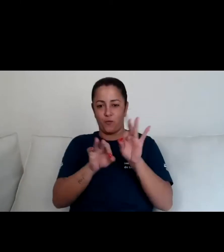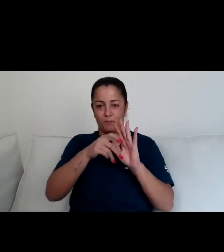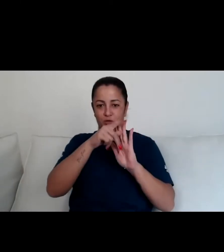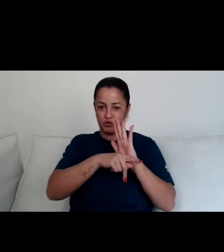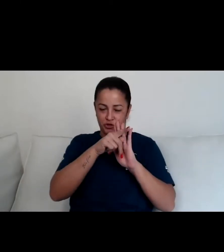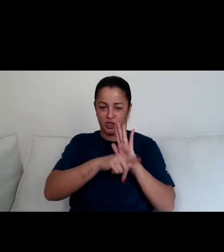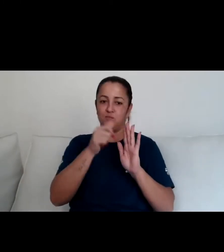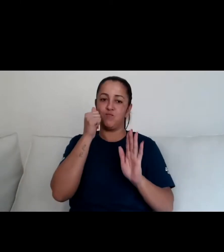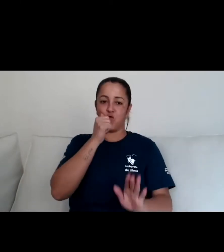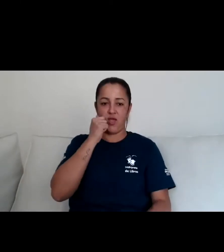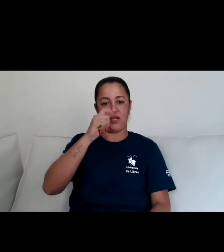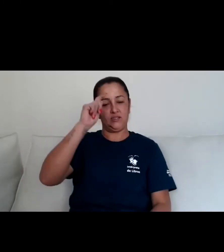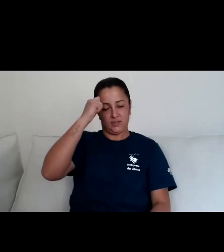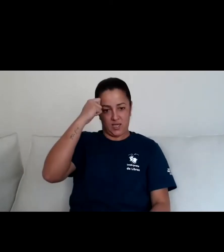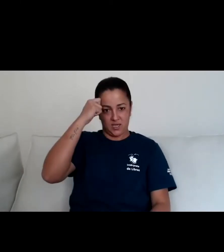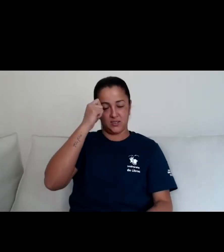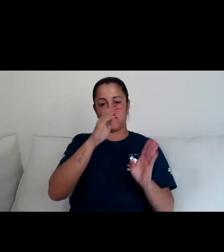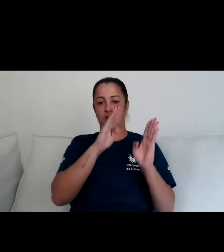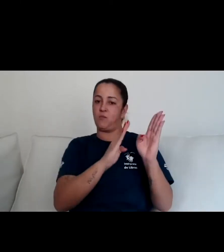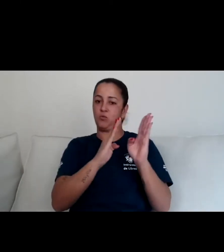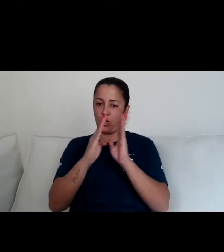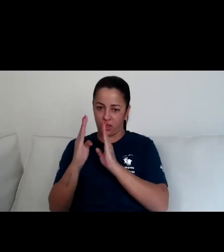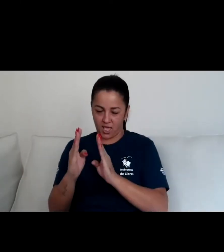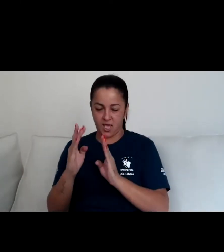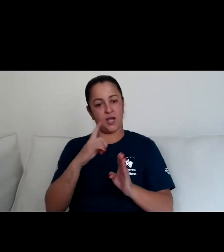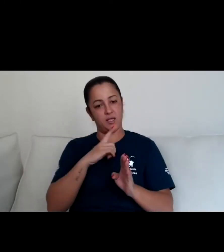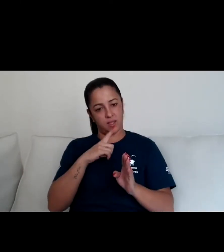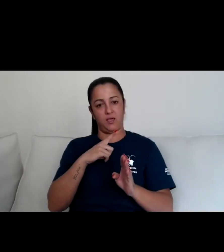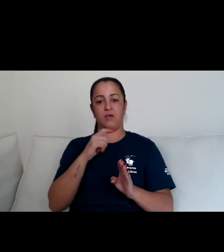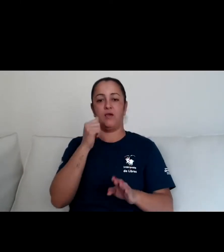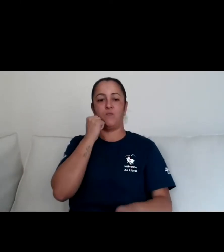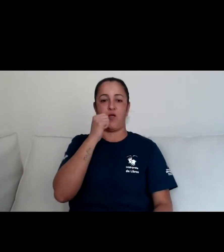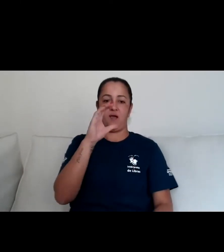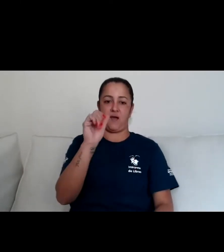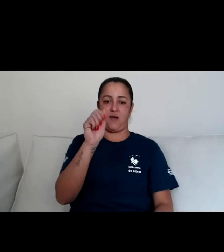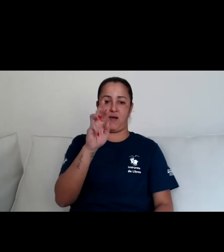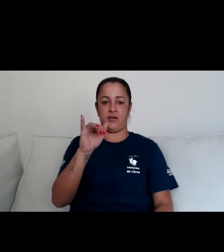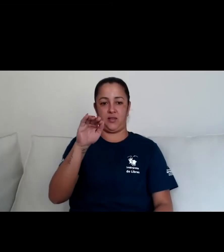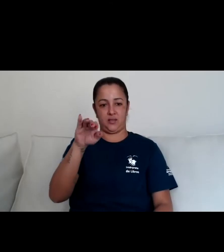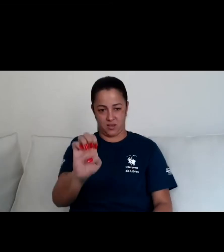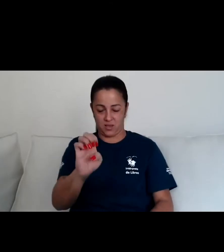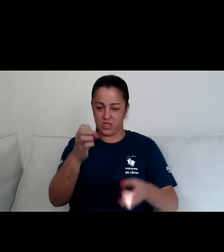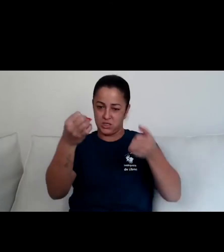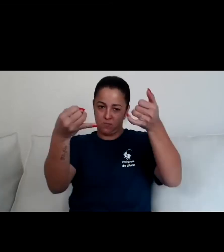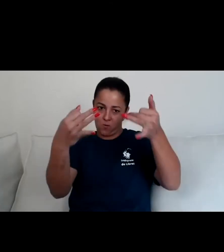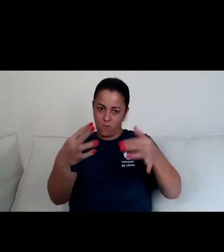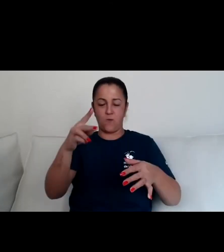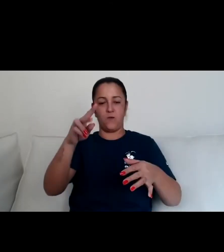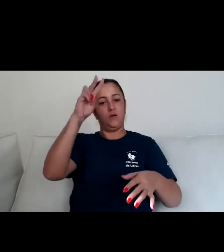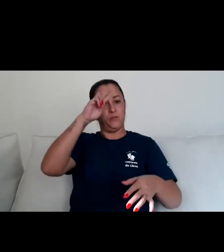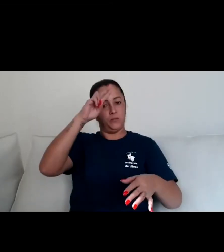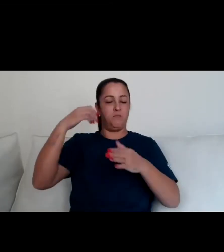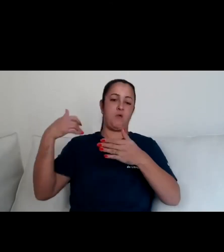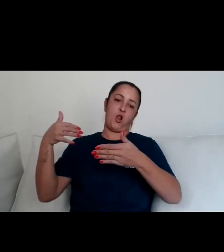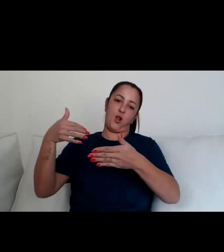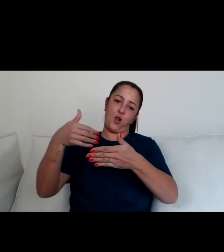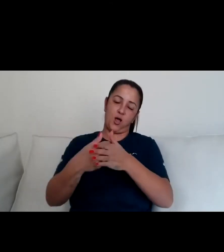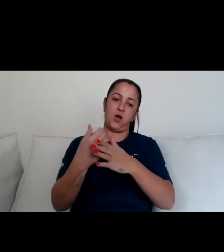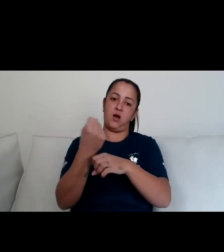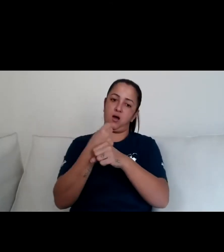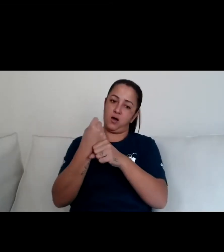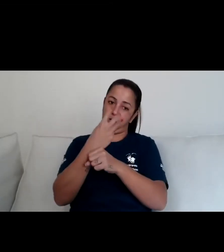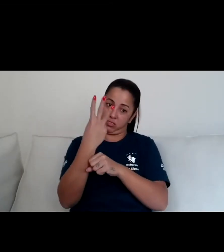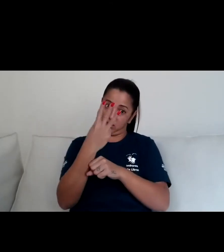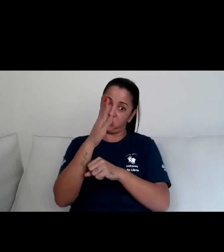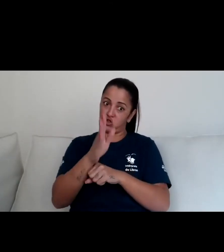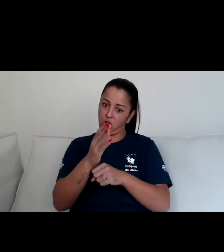na Biblioteca, como a Karine contou a história do projeto, que já vem aí há mais de 3 anos desenvolvendo as